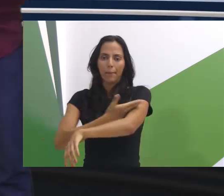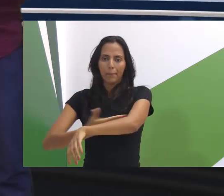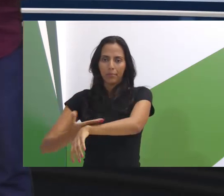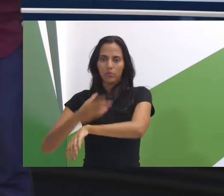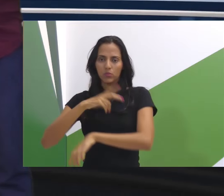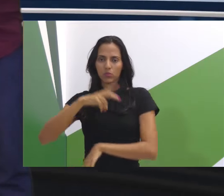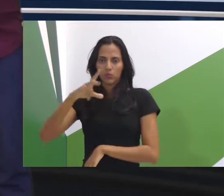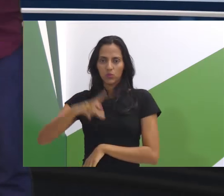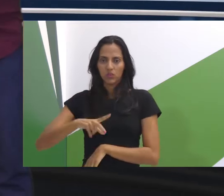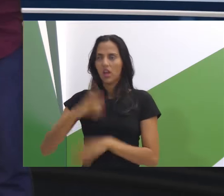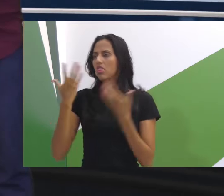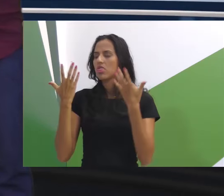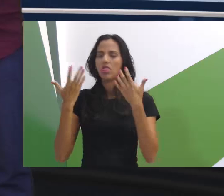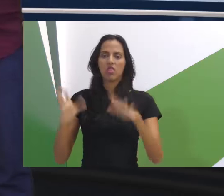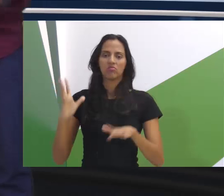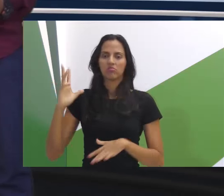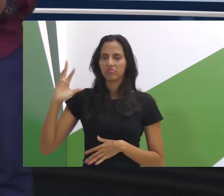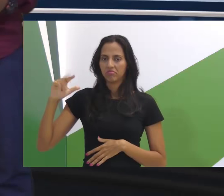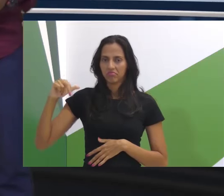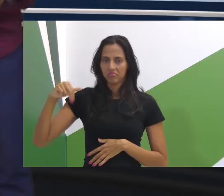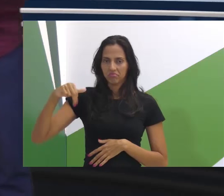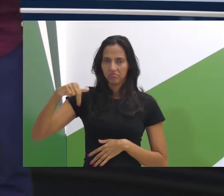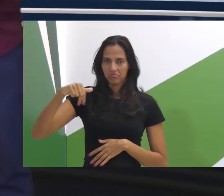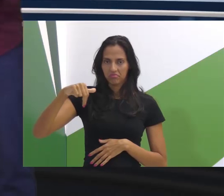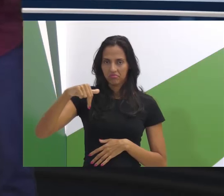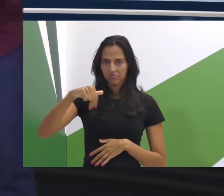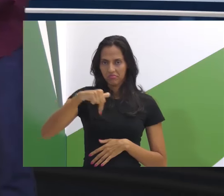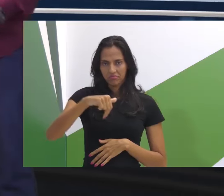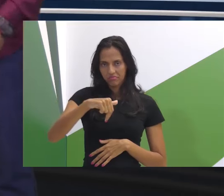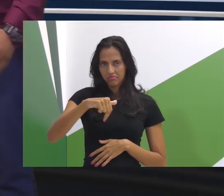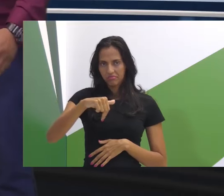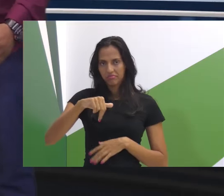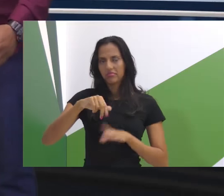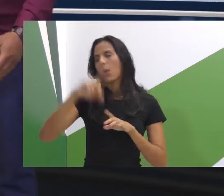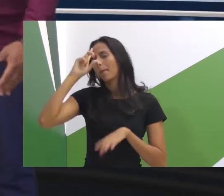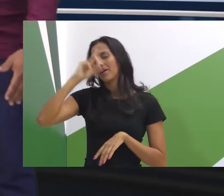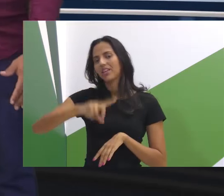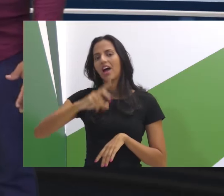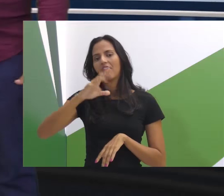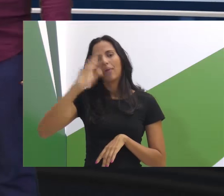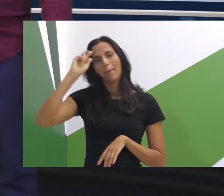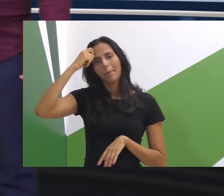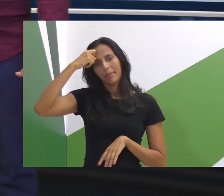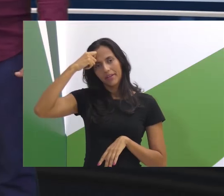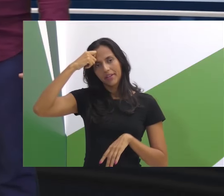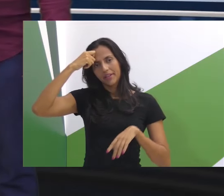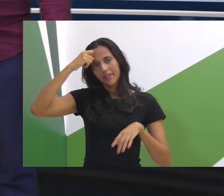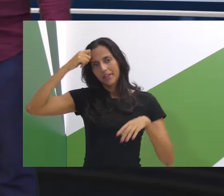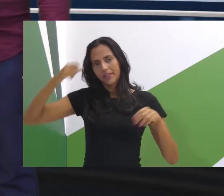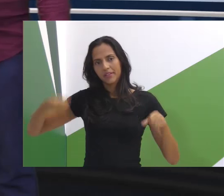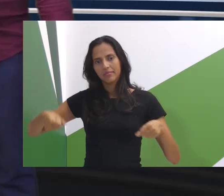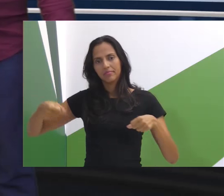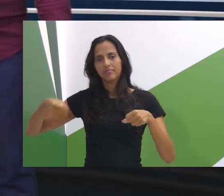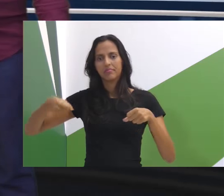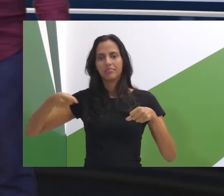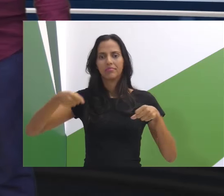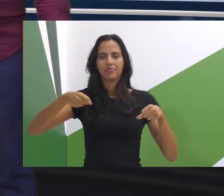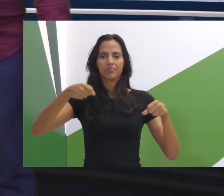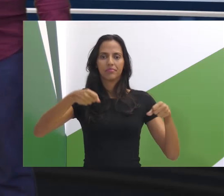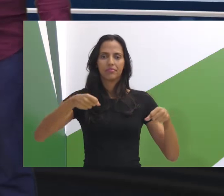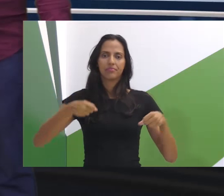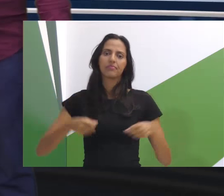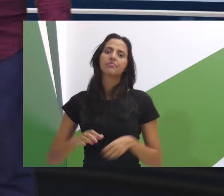voga, colocam a economia da colônia funcionando, mas também são os pés porque o senhor de escravos não quer nem andar.